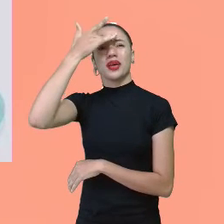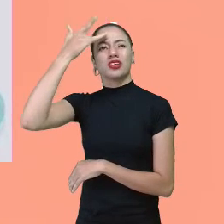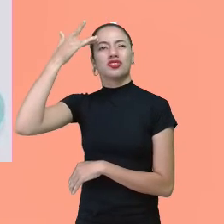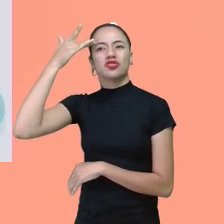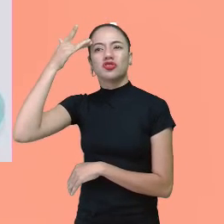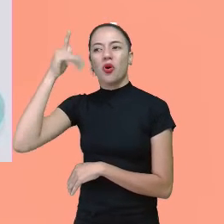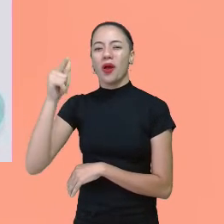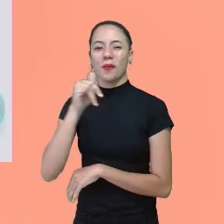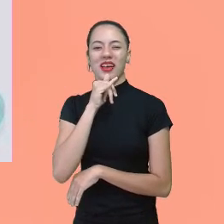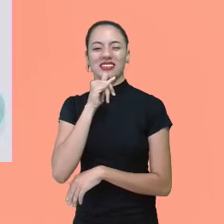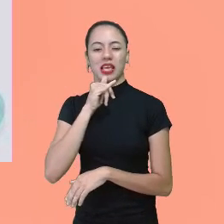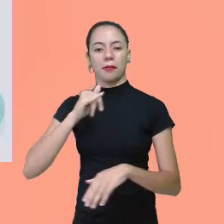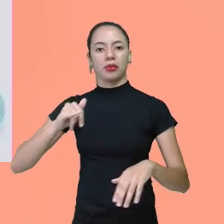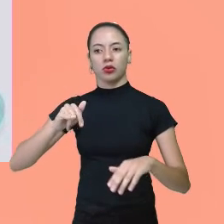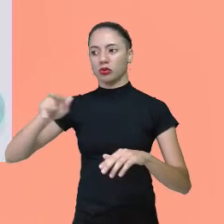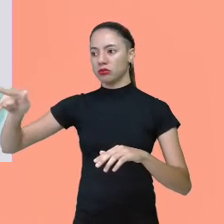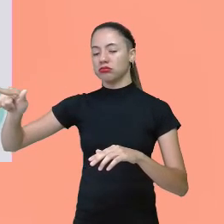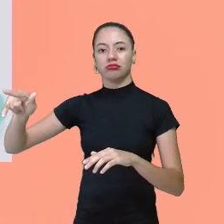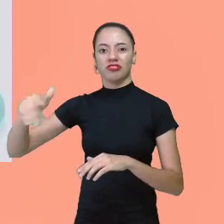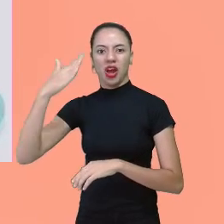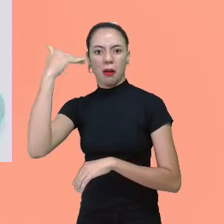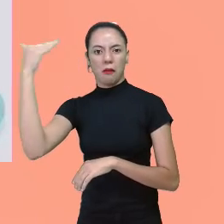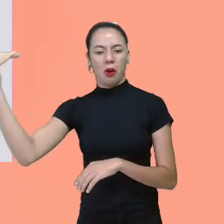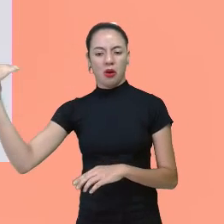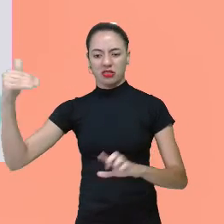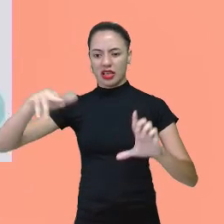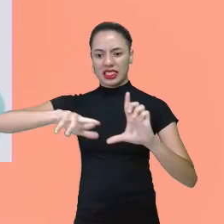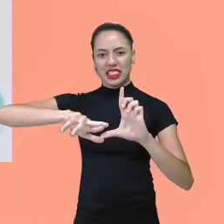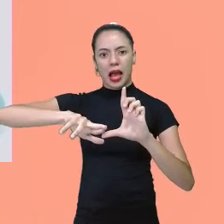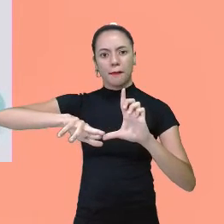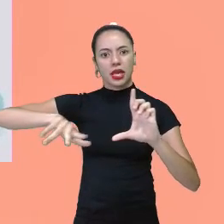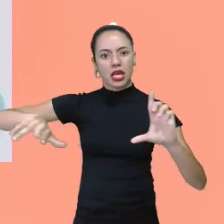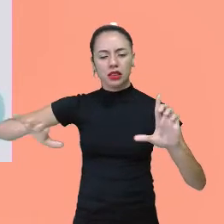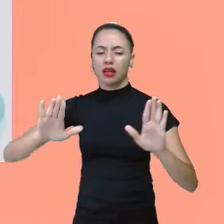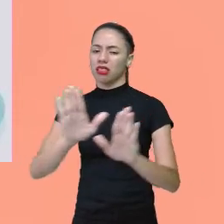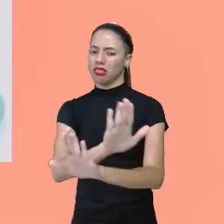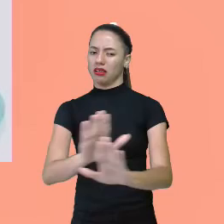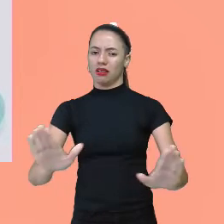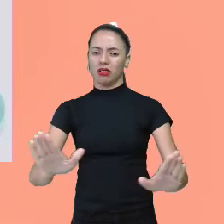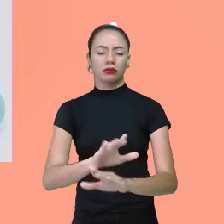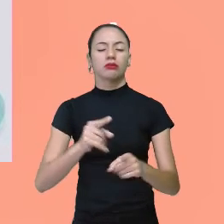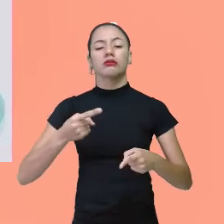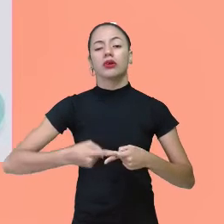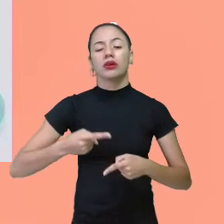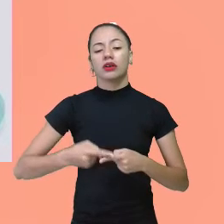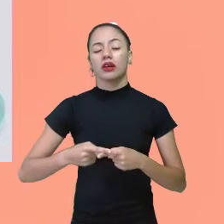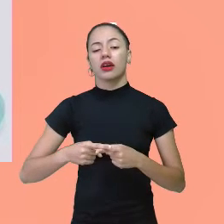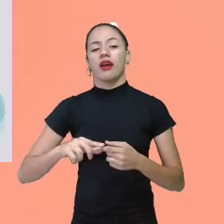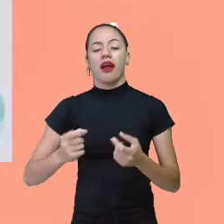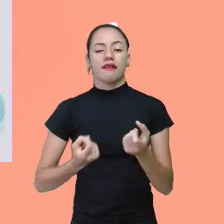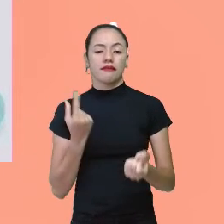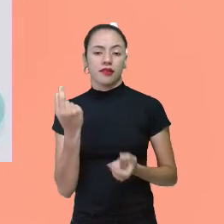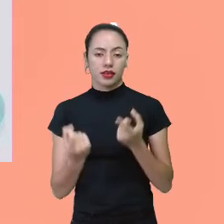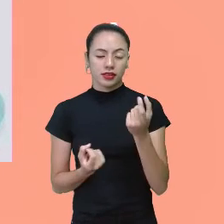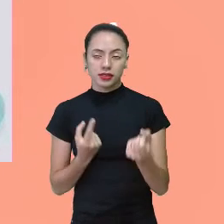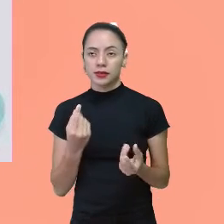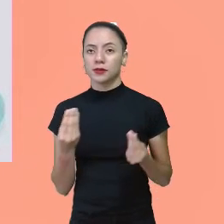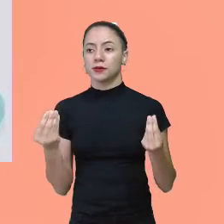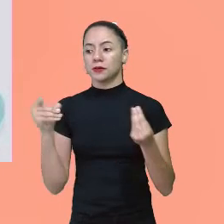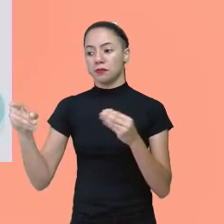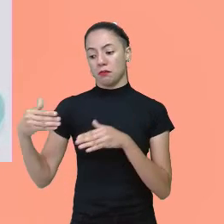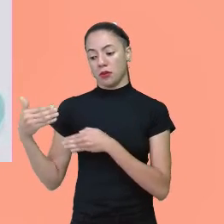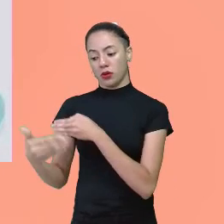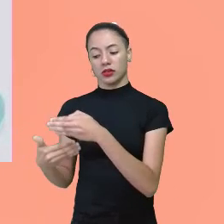aí na mídia, né? Que são referência, porque esse processo, muitas vezes ele causa, digamos